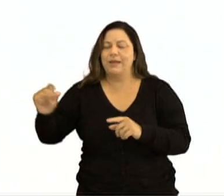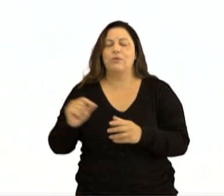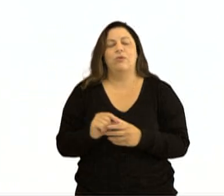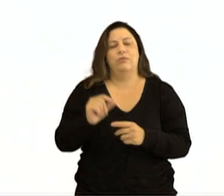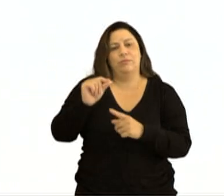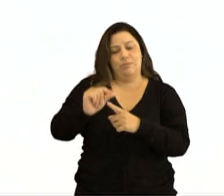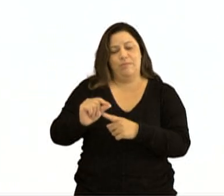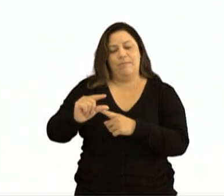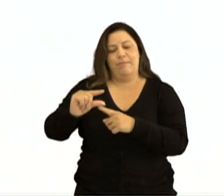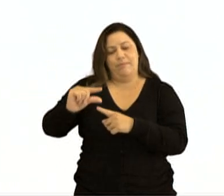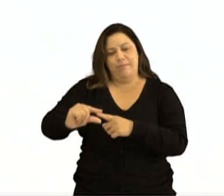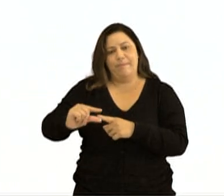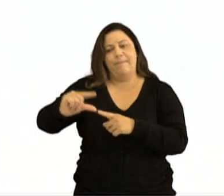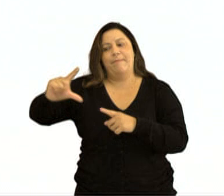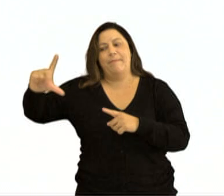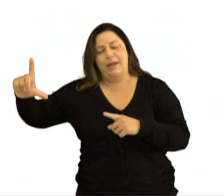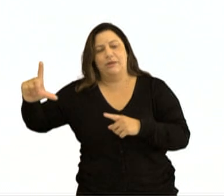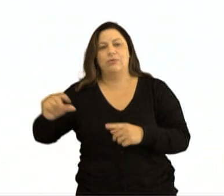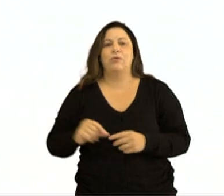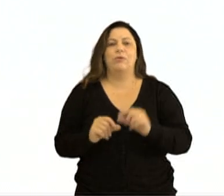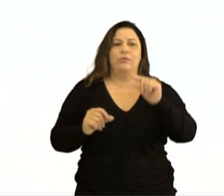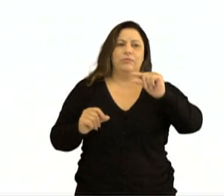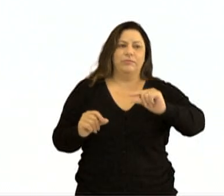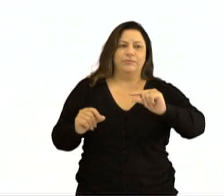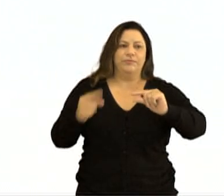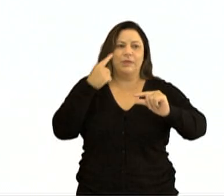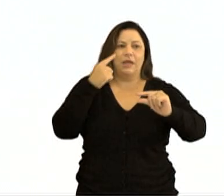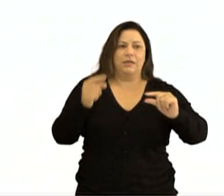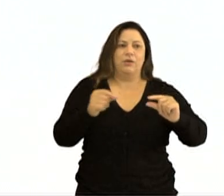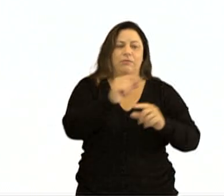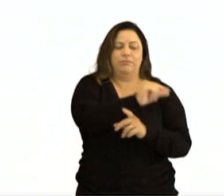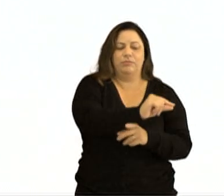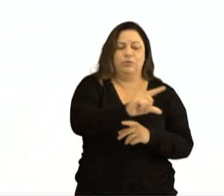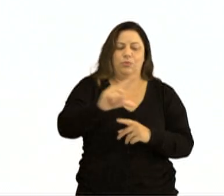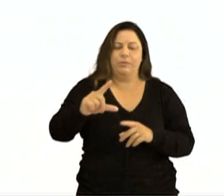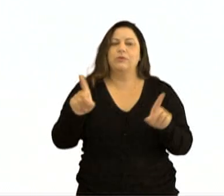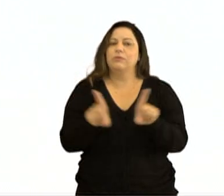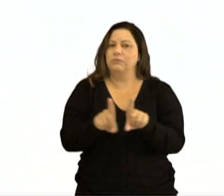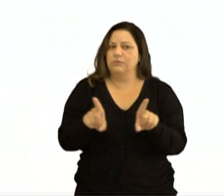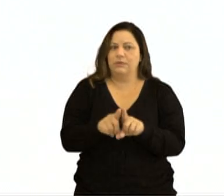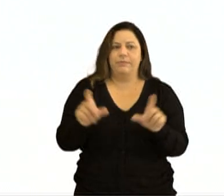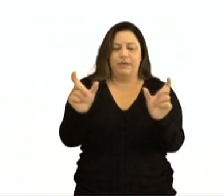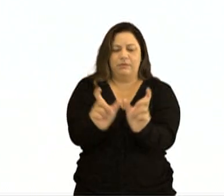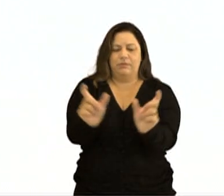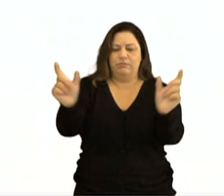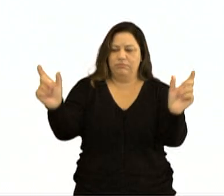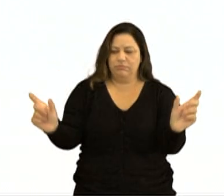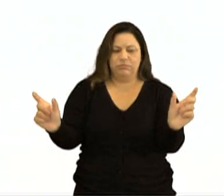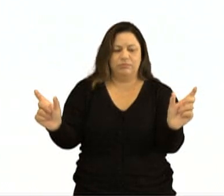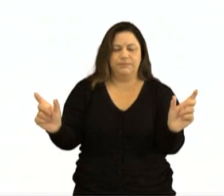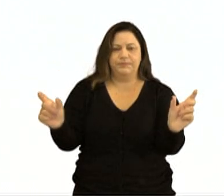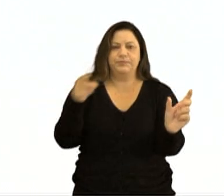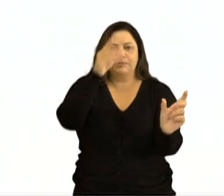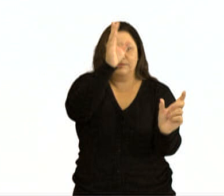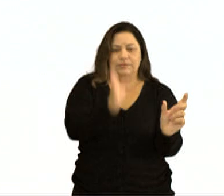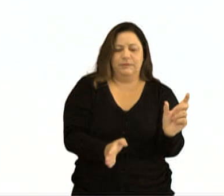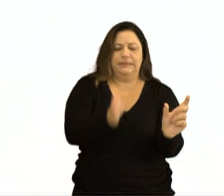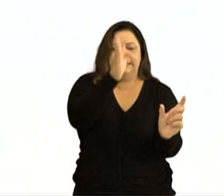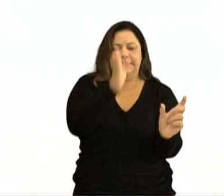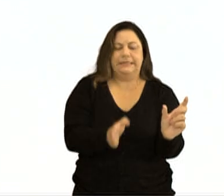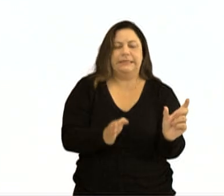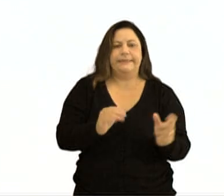maior para o menor também. Tranquilo? Tanto que a mediana vai ser exatamente o valor